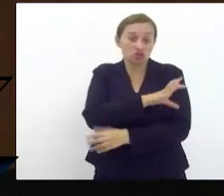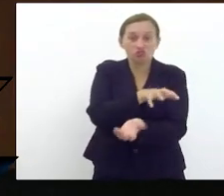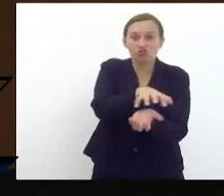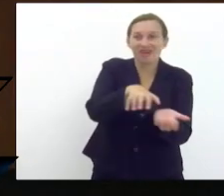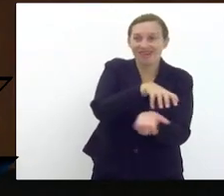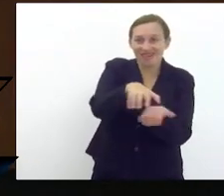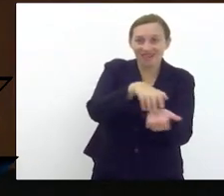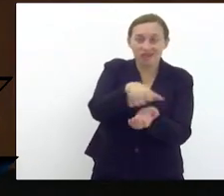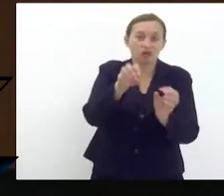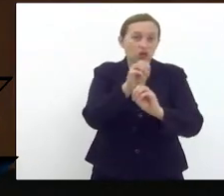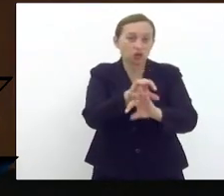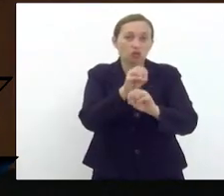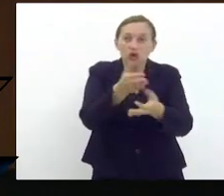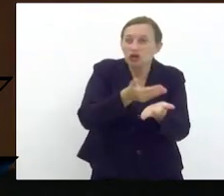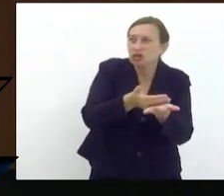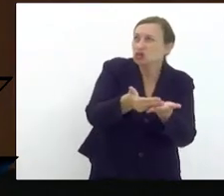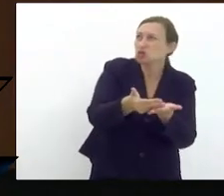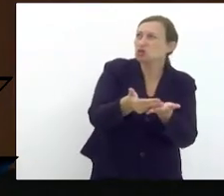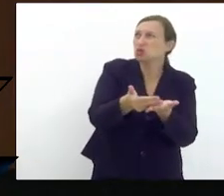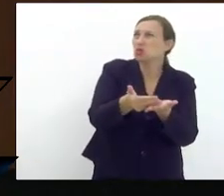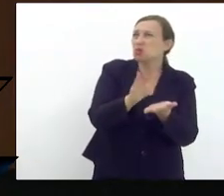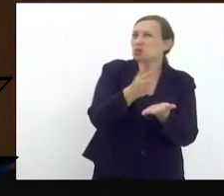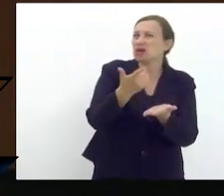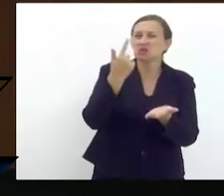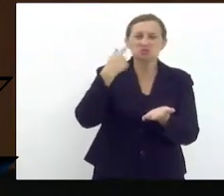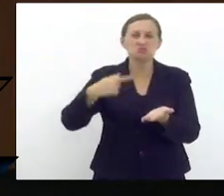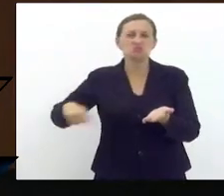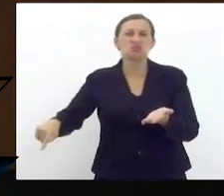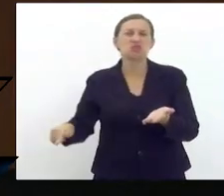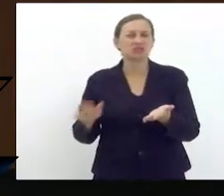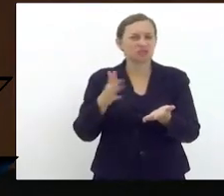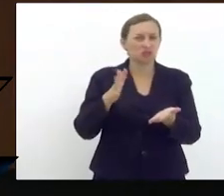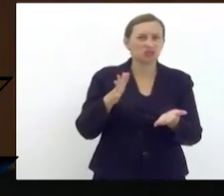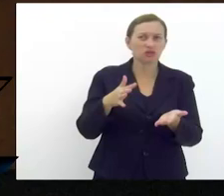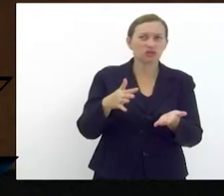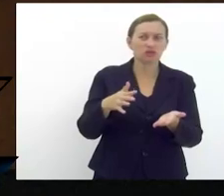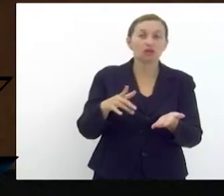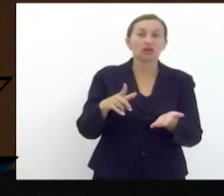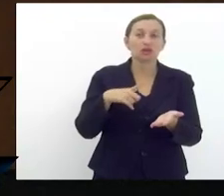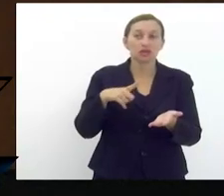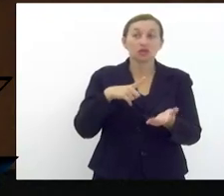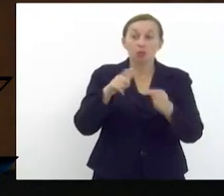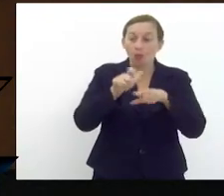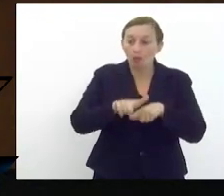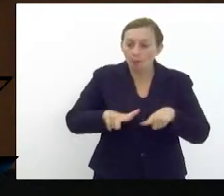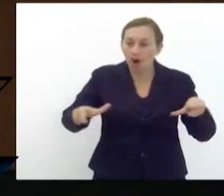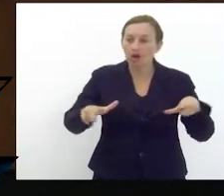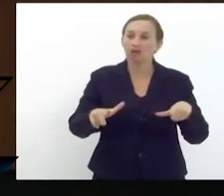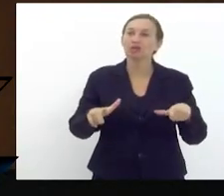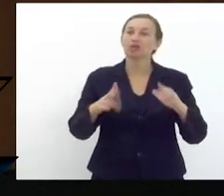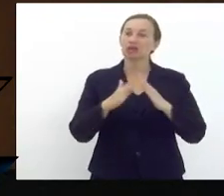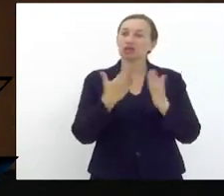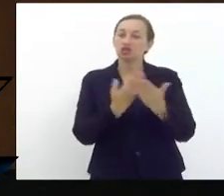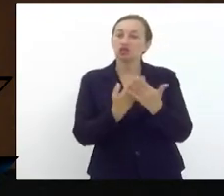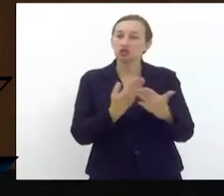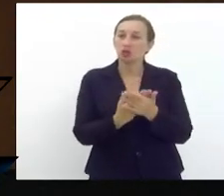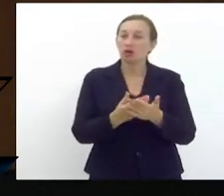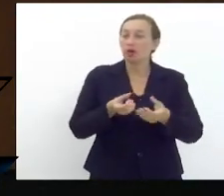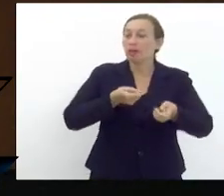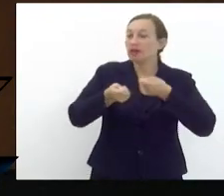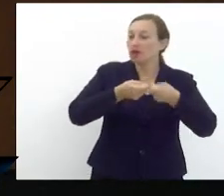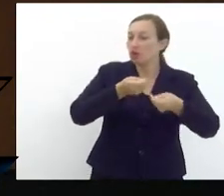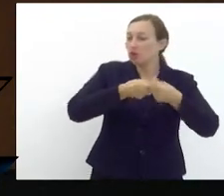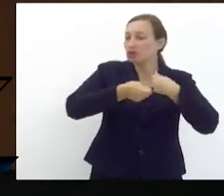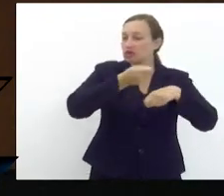educação se iniciou a pouco mais de uma semana tem tido muita adesão para negociar o piso Nacional